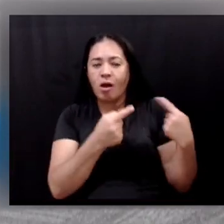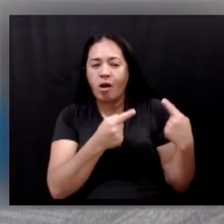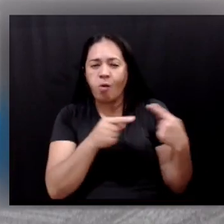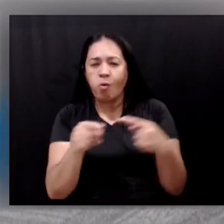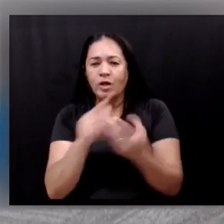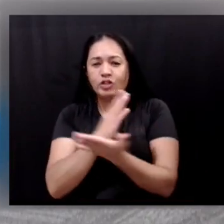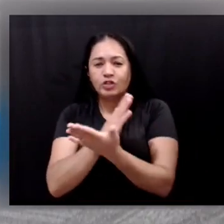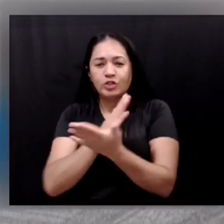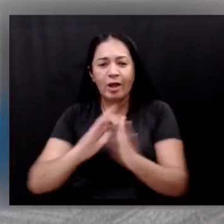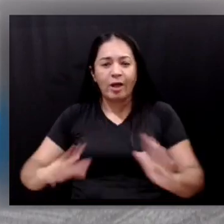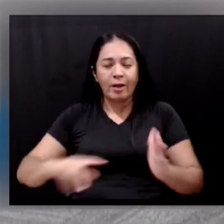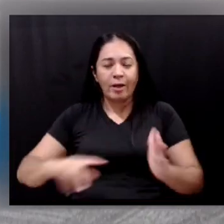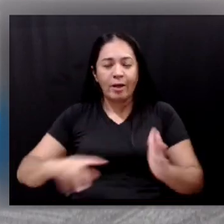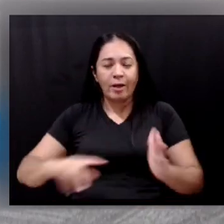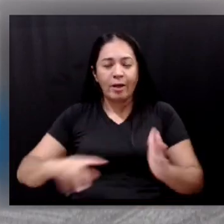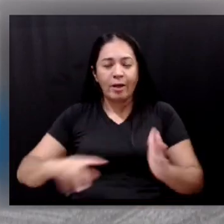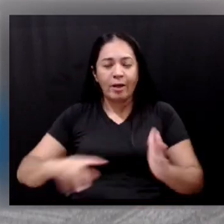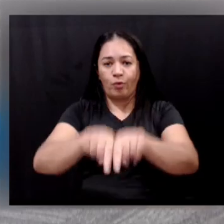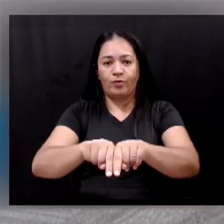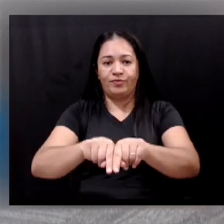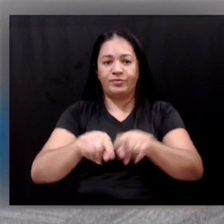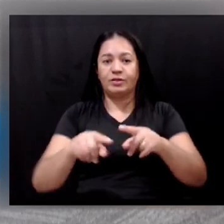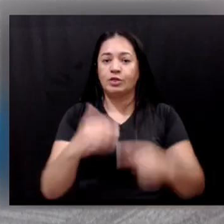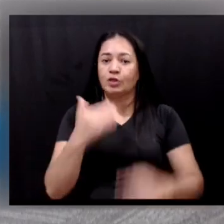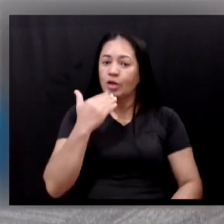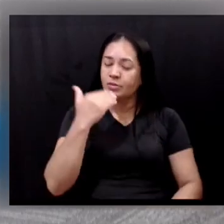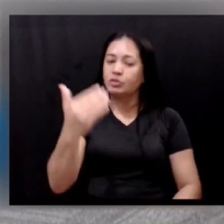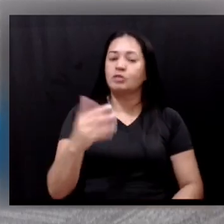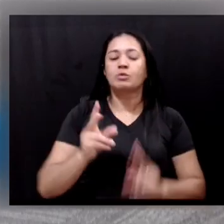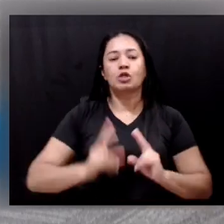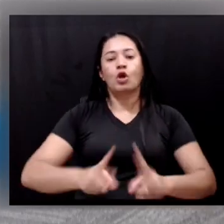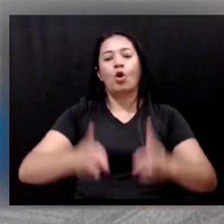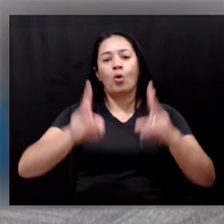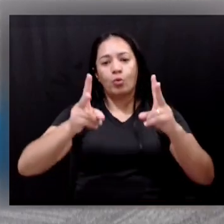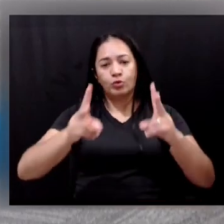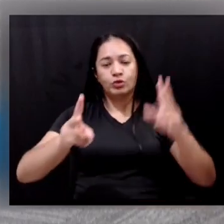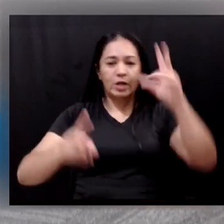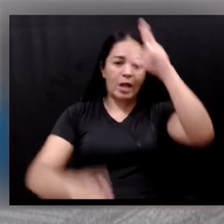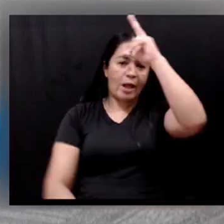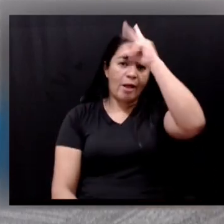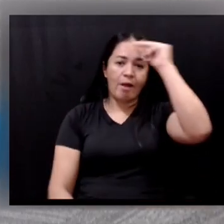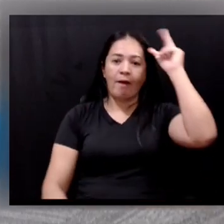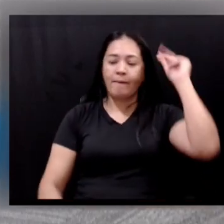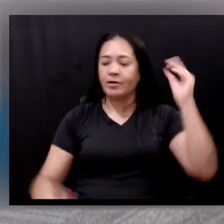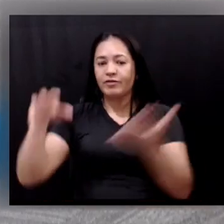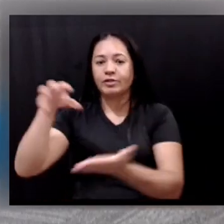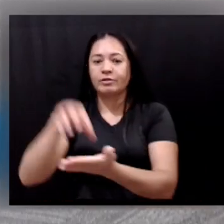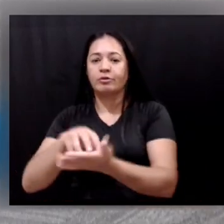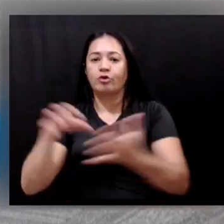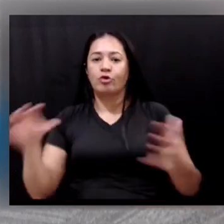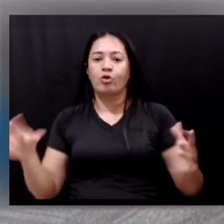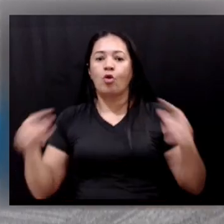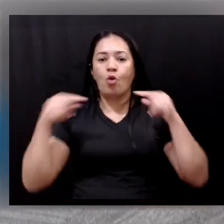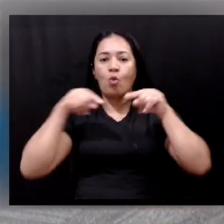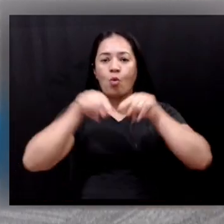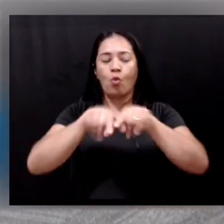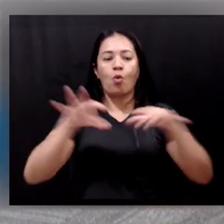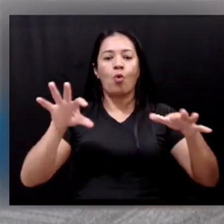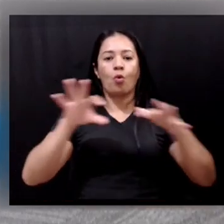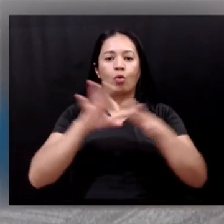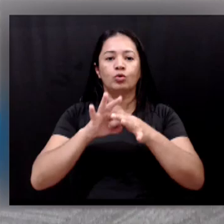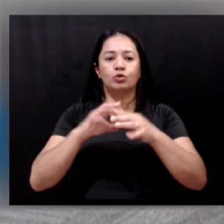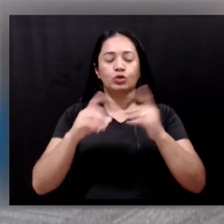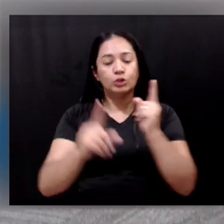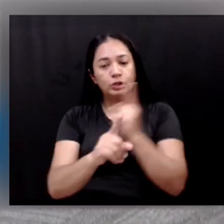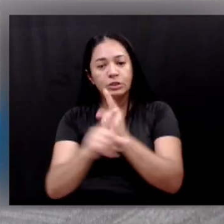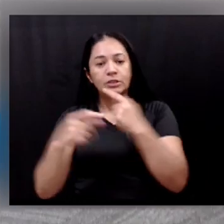A reivindicação é pela continuidade, pela que a Prefeitura, né, atenda aí a necessidade para a continuidade do